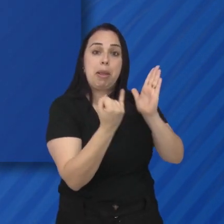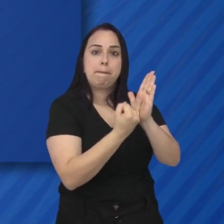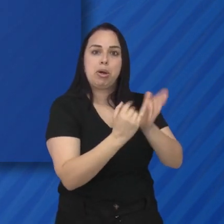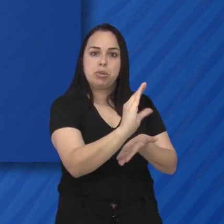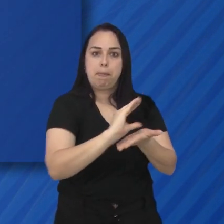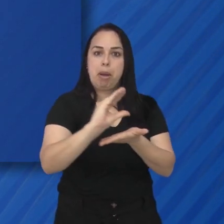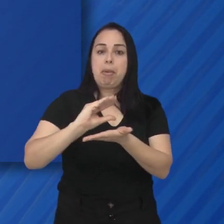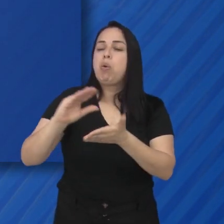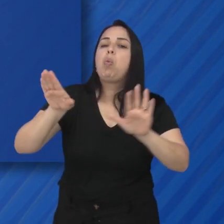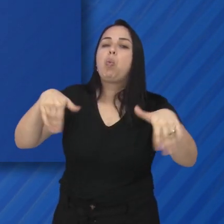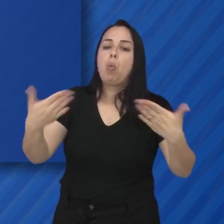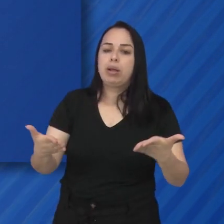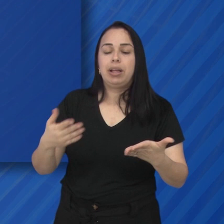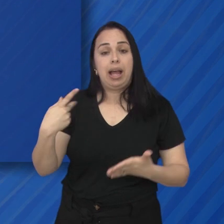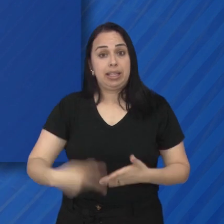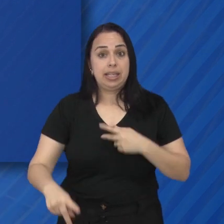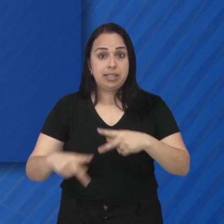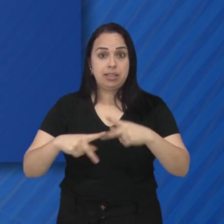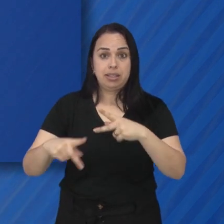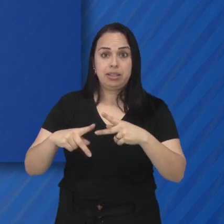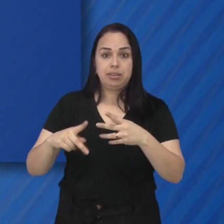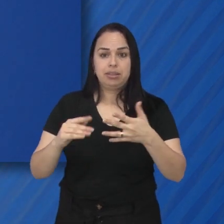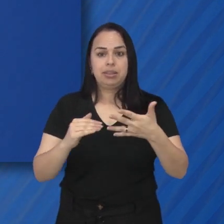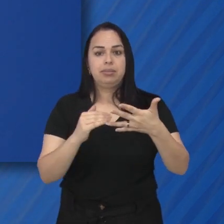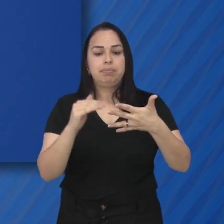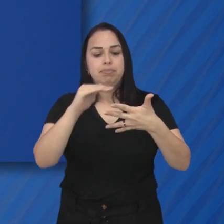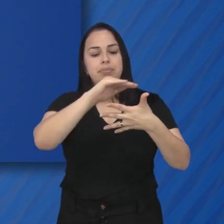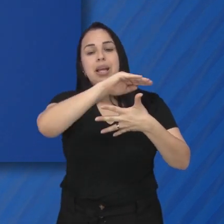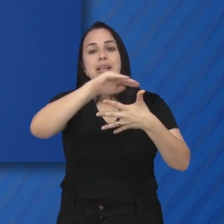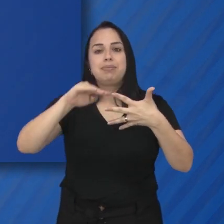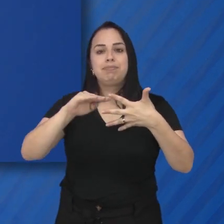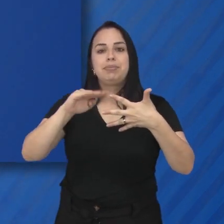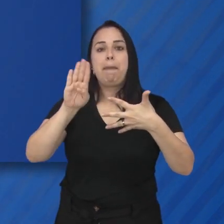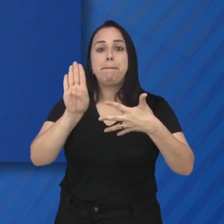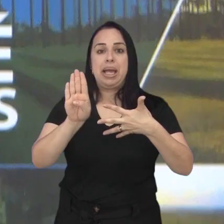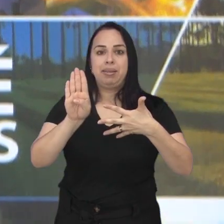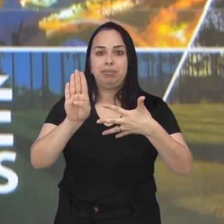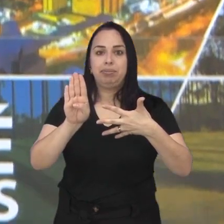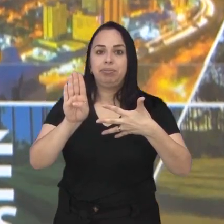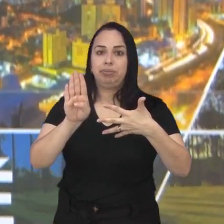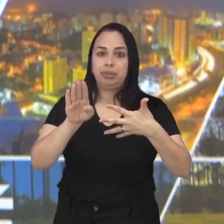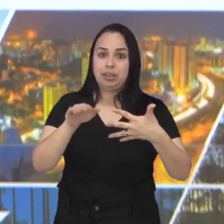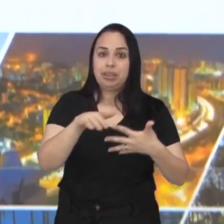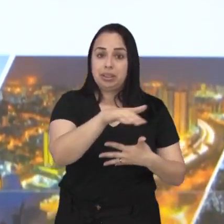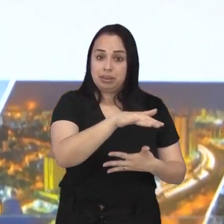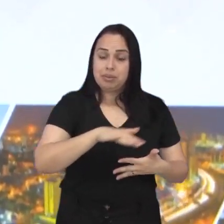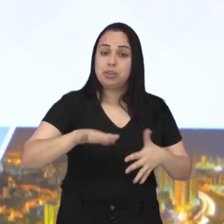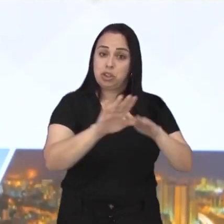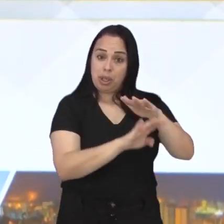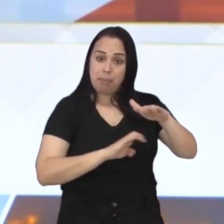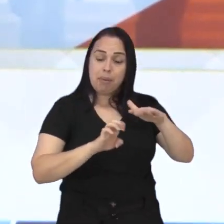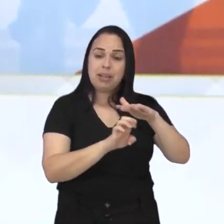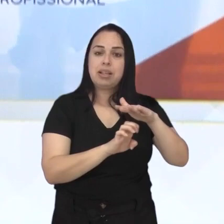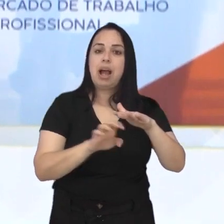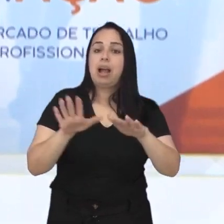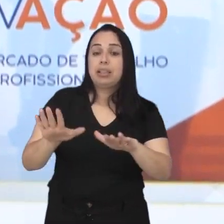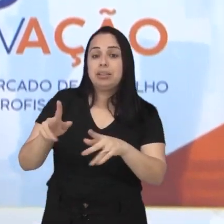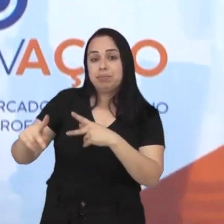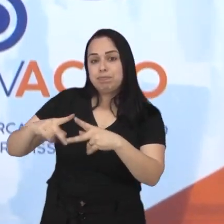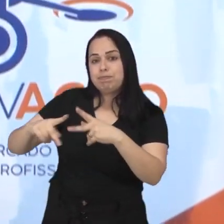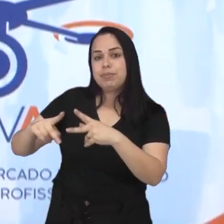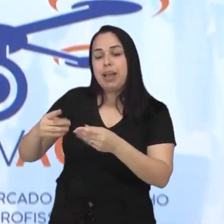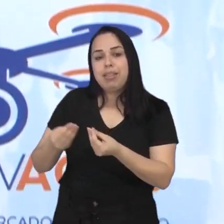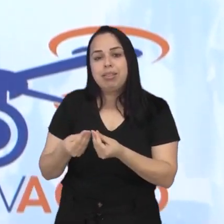de impostos federais. São José dos Campos está na categoria B. Além do segmento corporativo, a